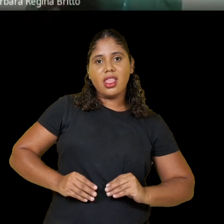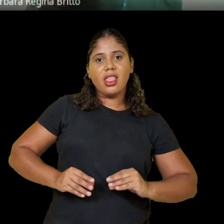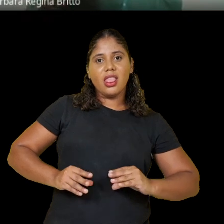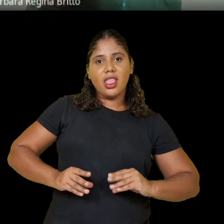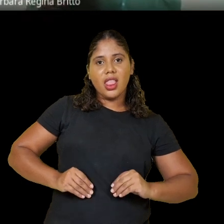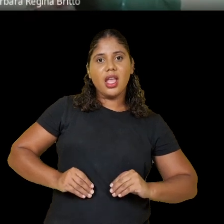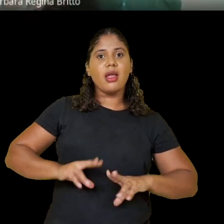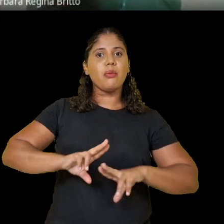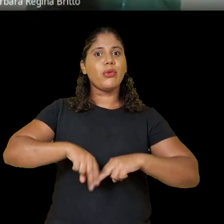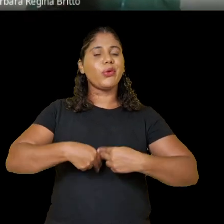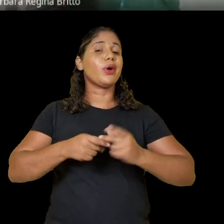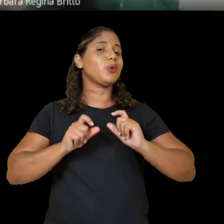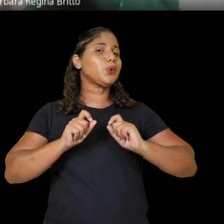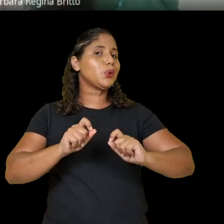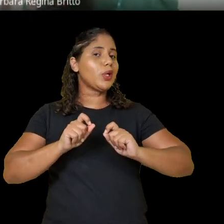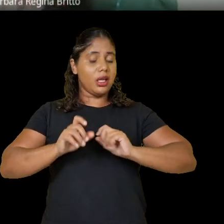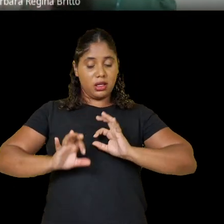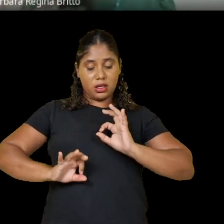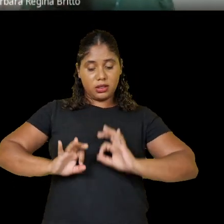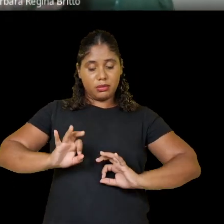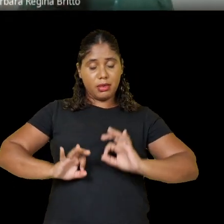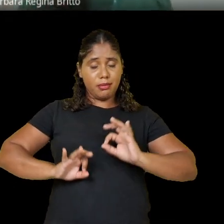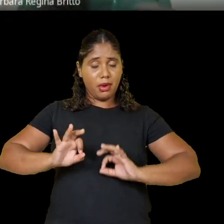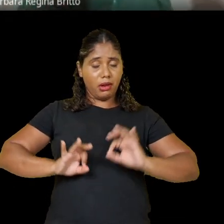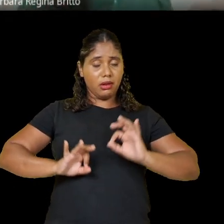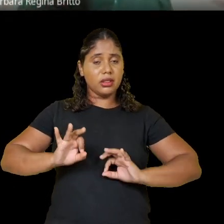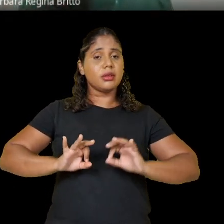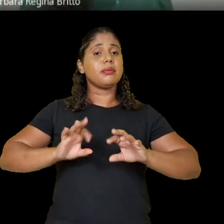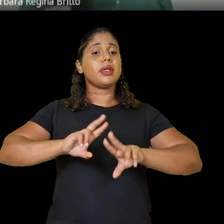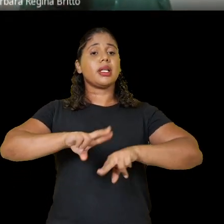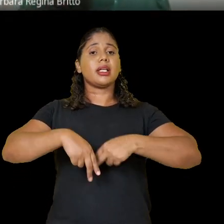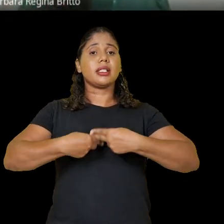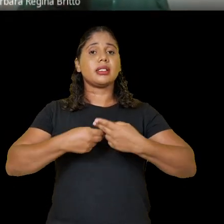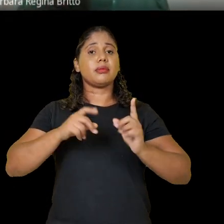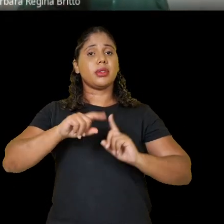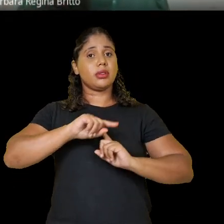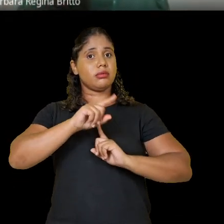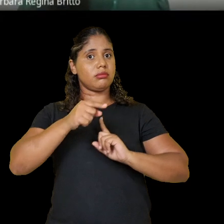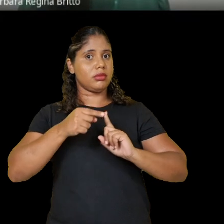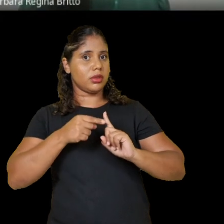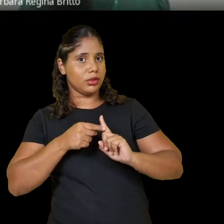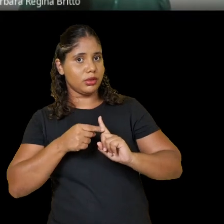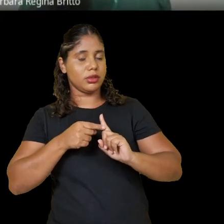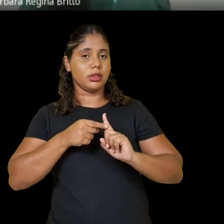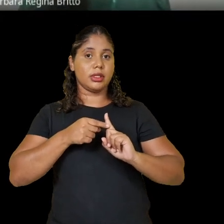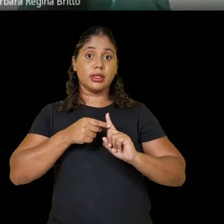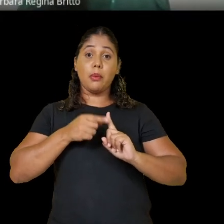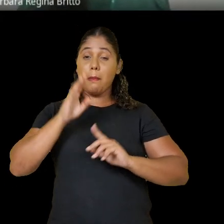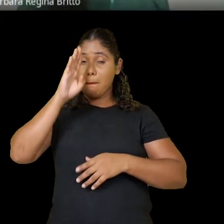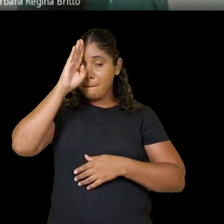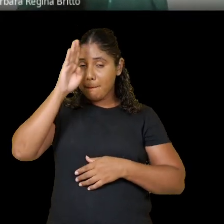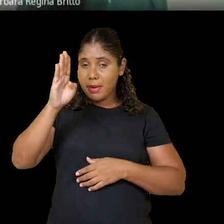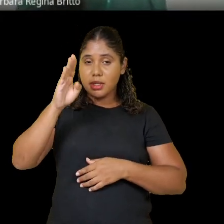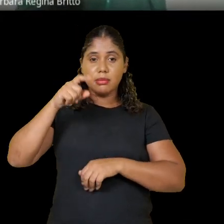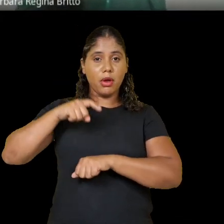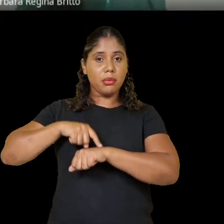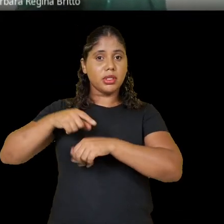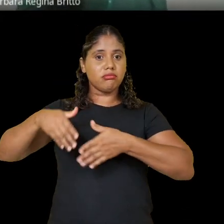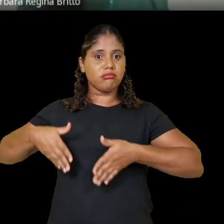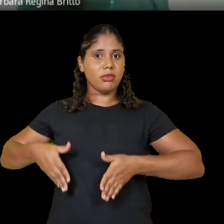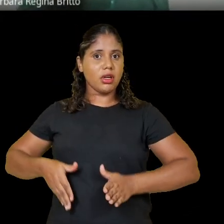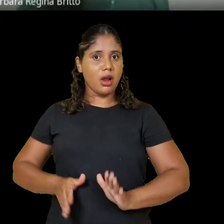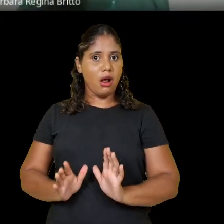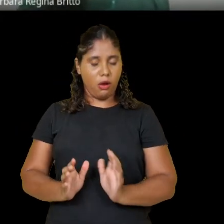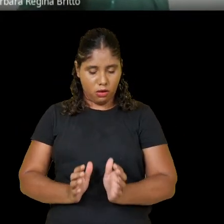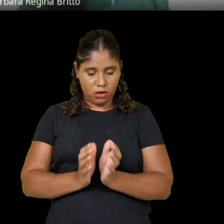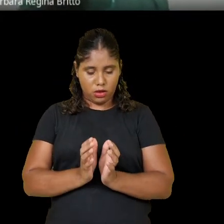É justamente um preparo local ali, durante toda a gestação, principalmente no final, para essa dilatação do